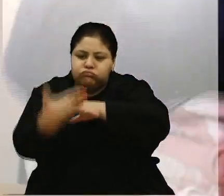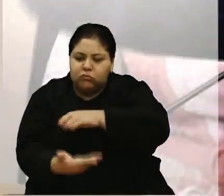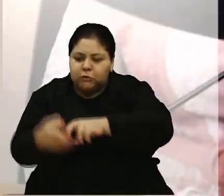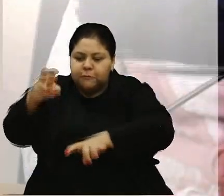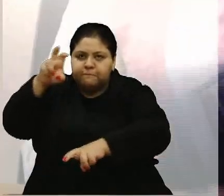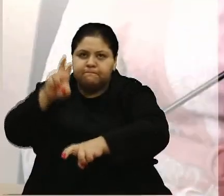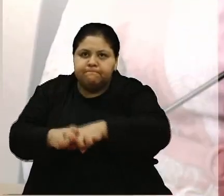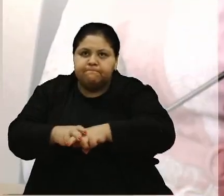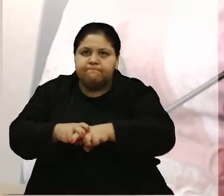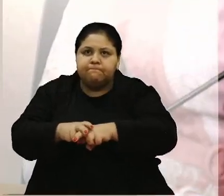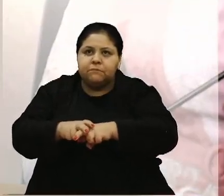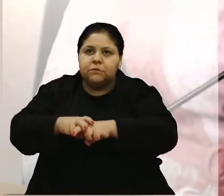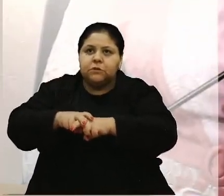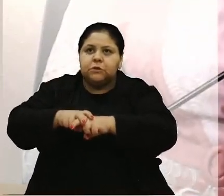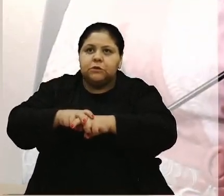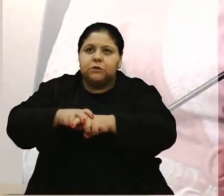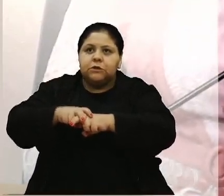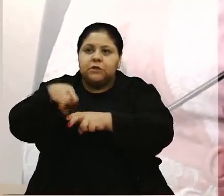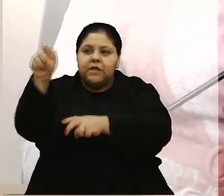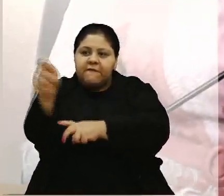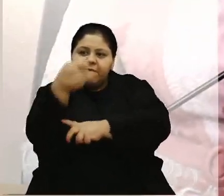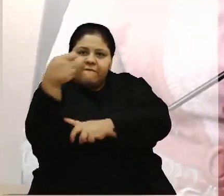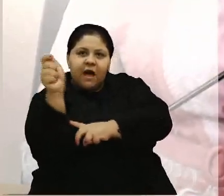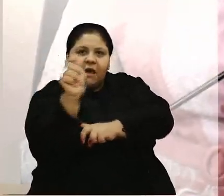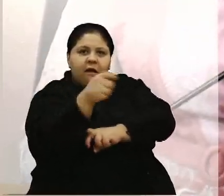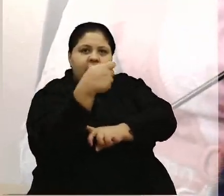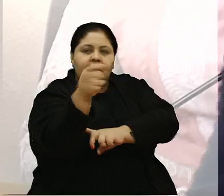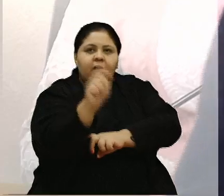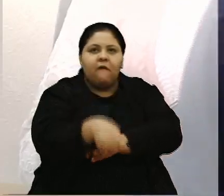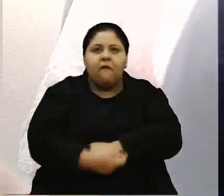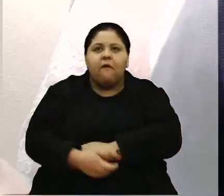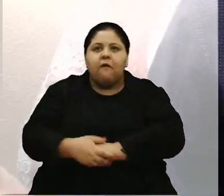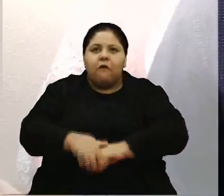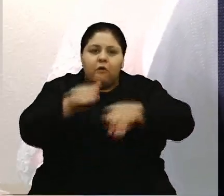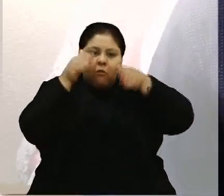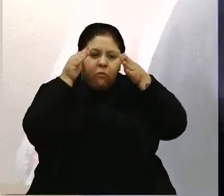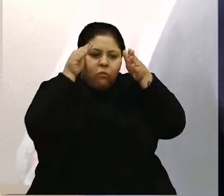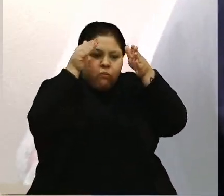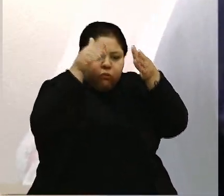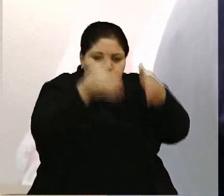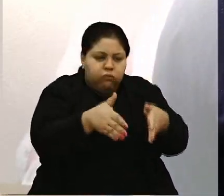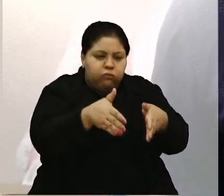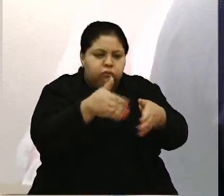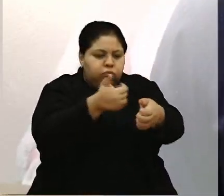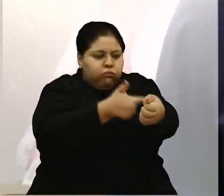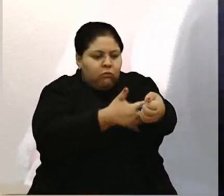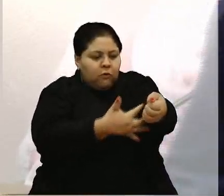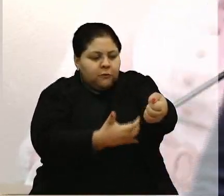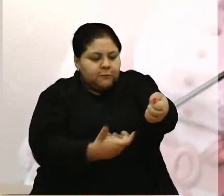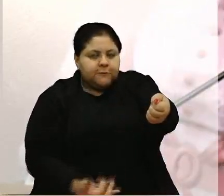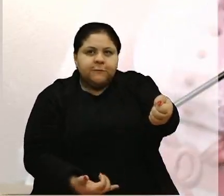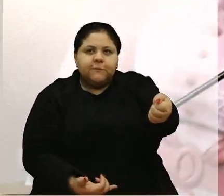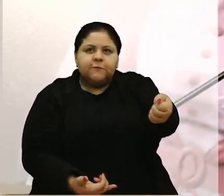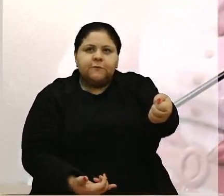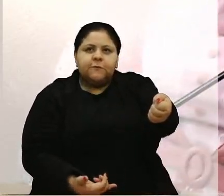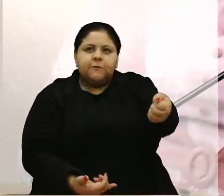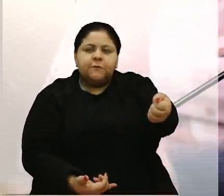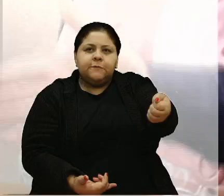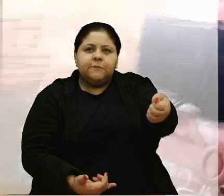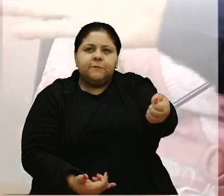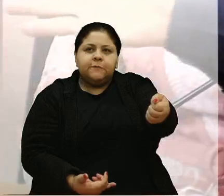berro de lança firme na mão. Evoco nesse teu sangue que brota rubro e